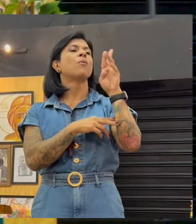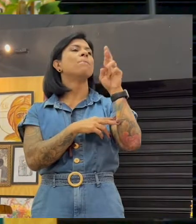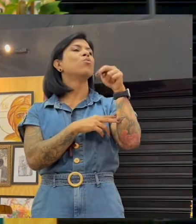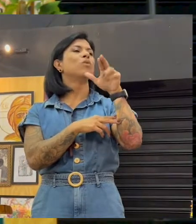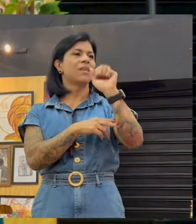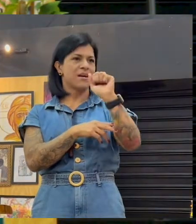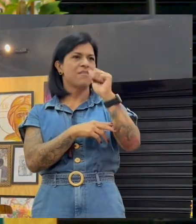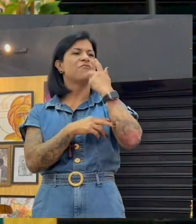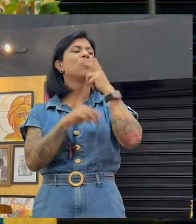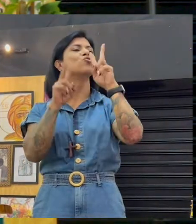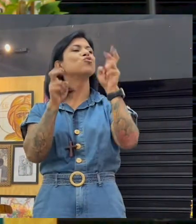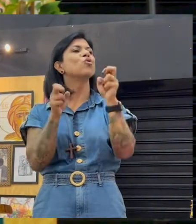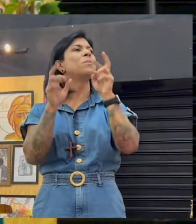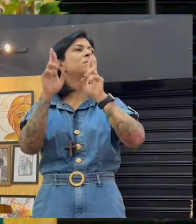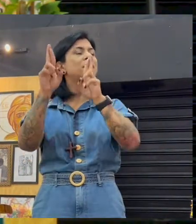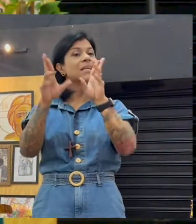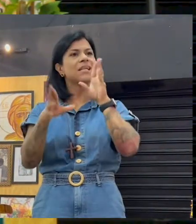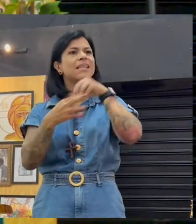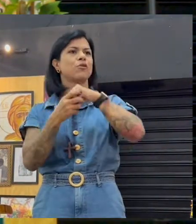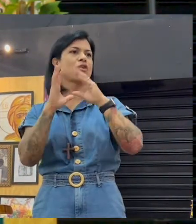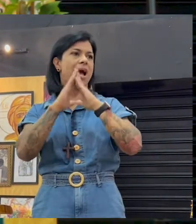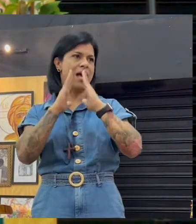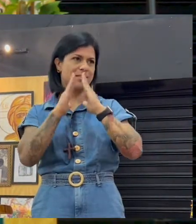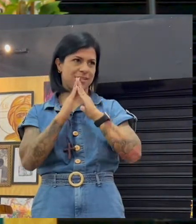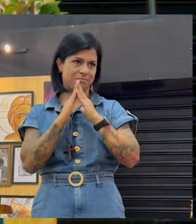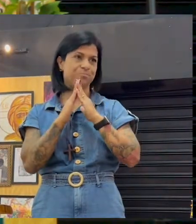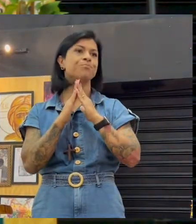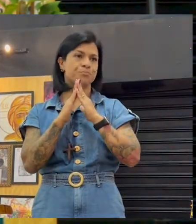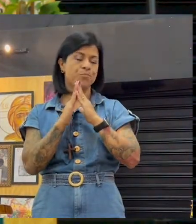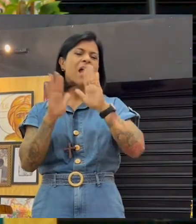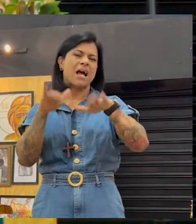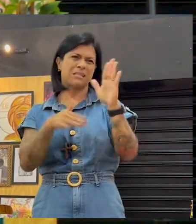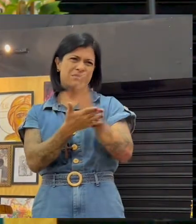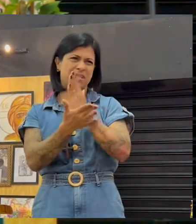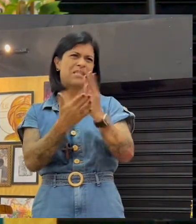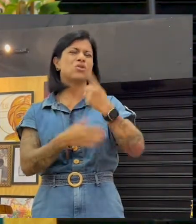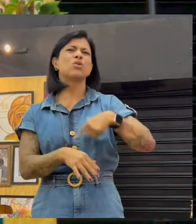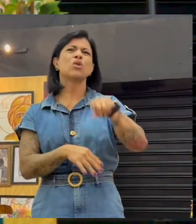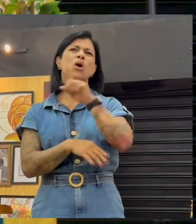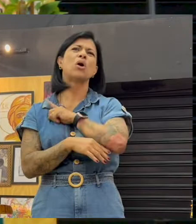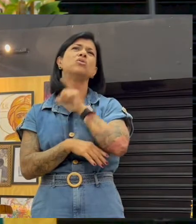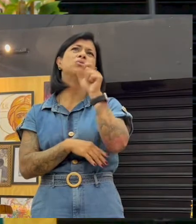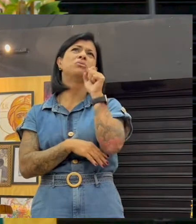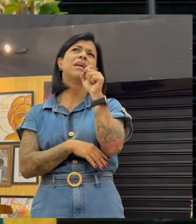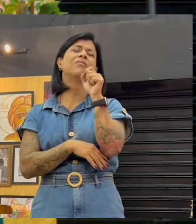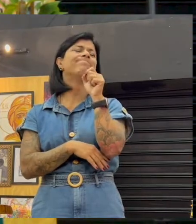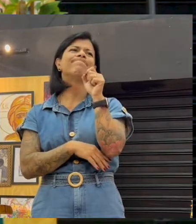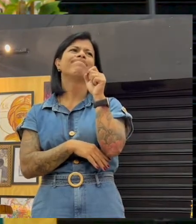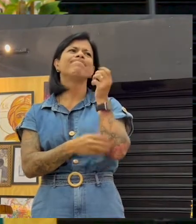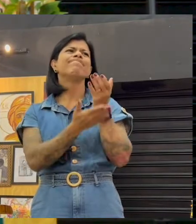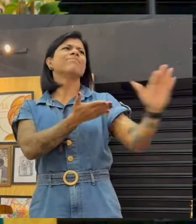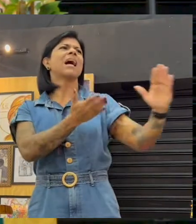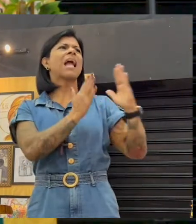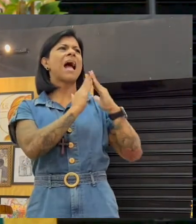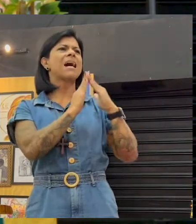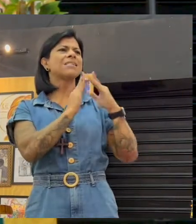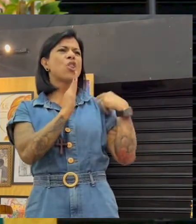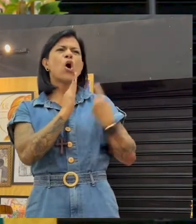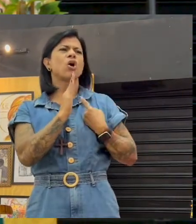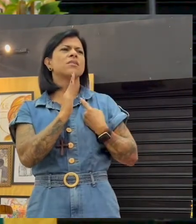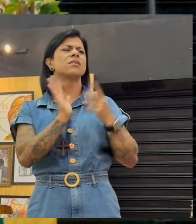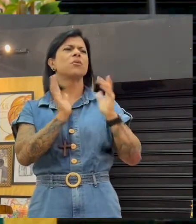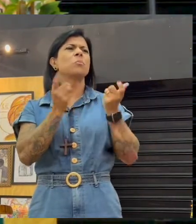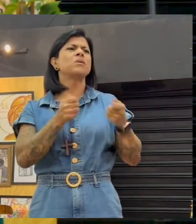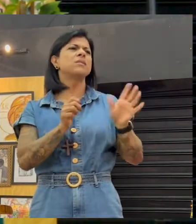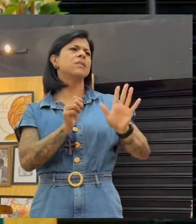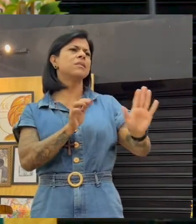Meu irmão, todo mundo trabalhador, parabéns, glória a Deus. Todo mundo trabalha, mesmo que seja não remunerado ou remunerado.